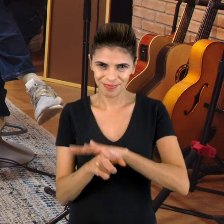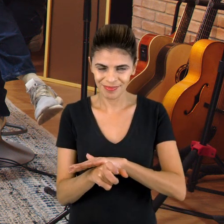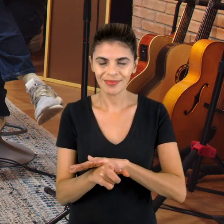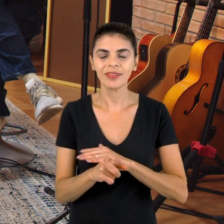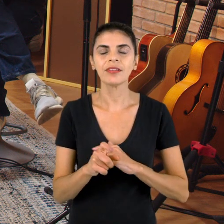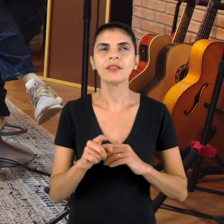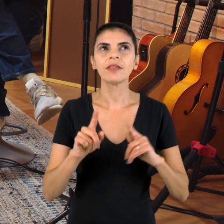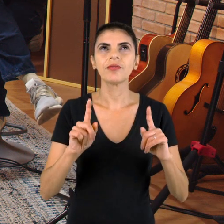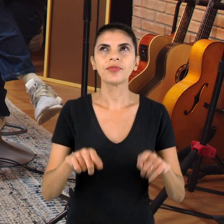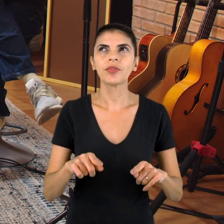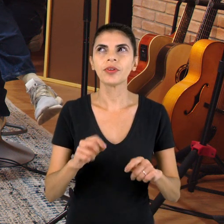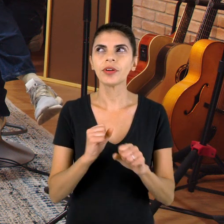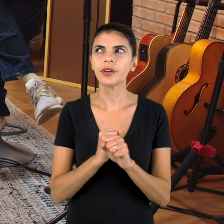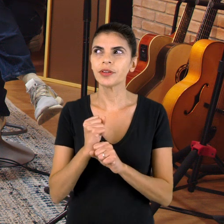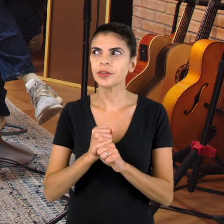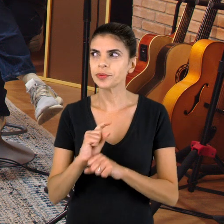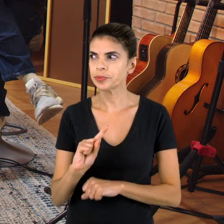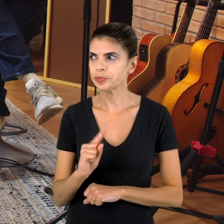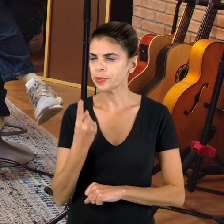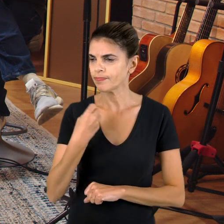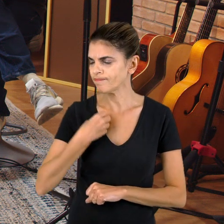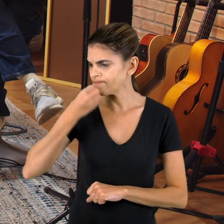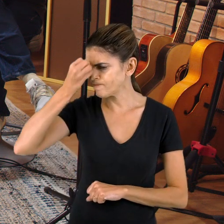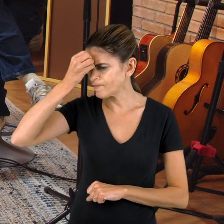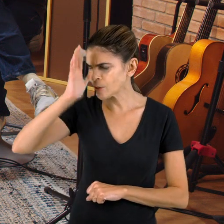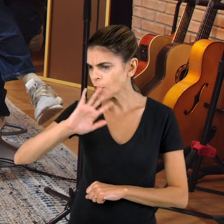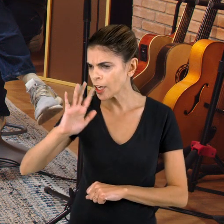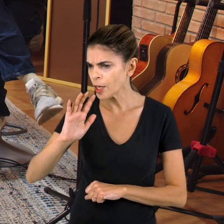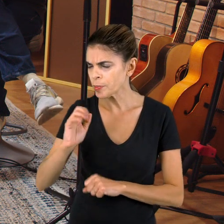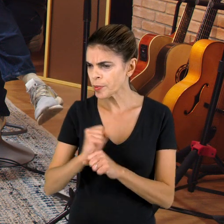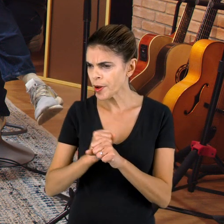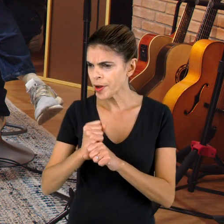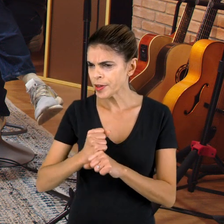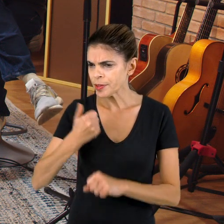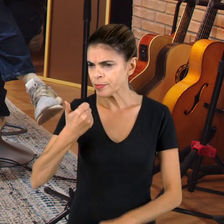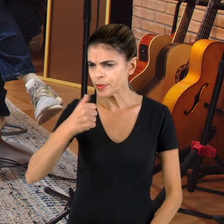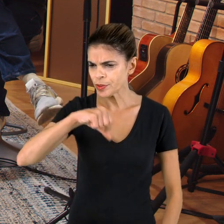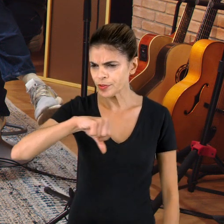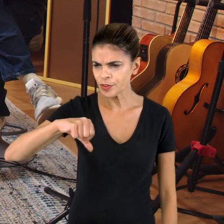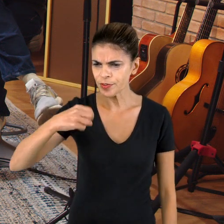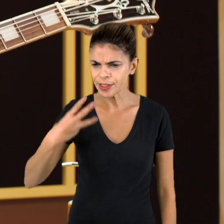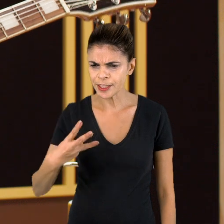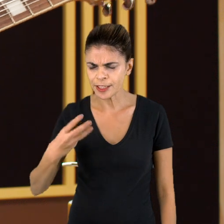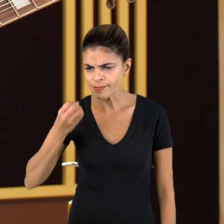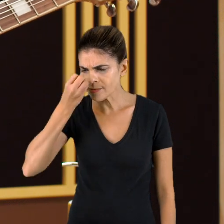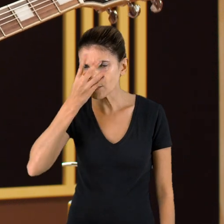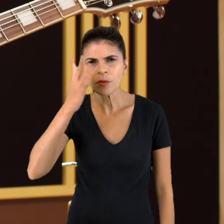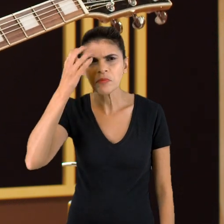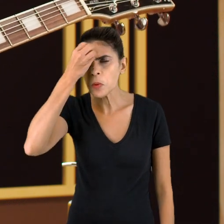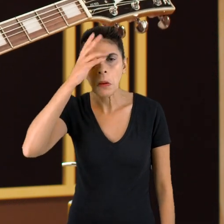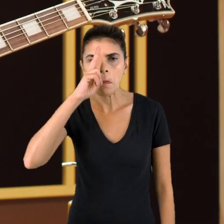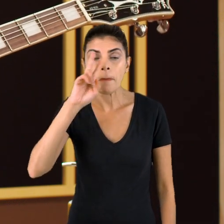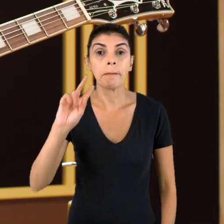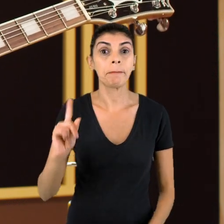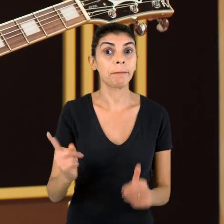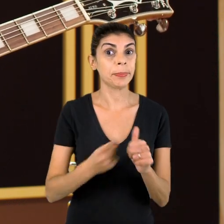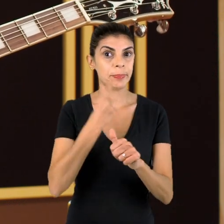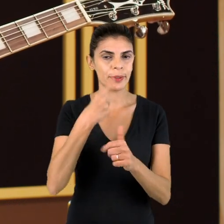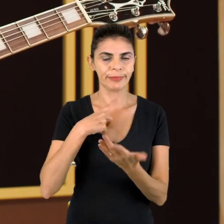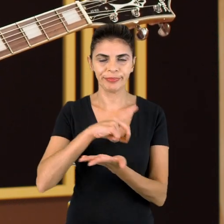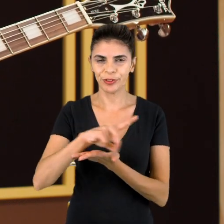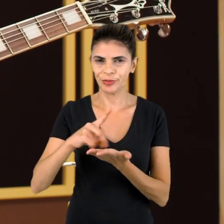em... Meu primeiro disco, não sei nem que ano foi, gente. Que ano foi? 93, eu acho. Quando eu fui gravando meu primeiro